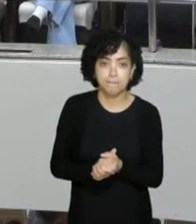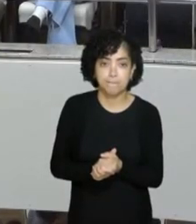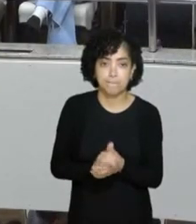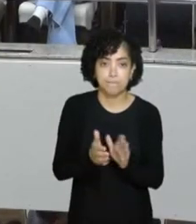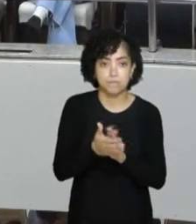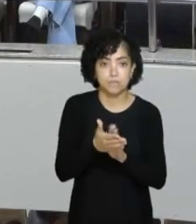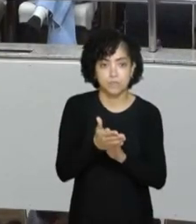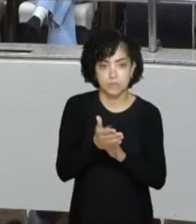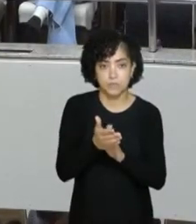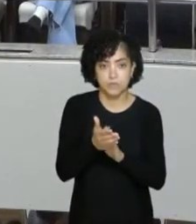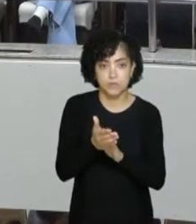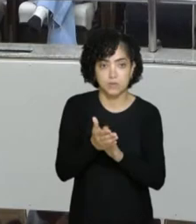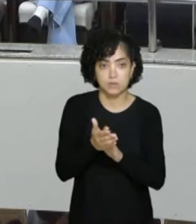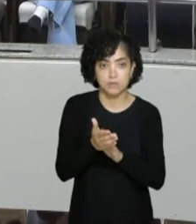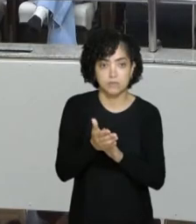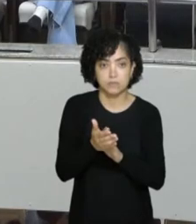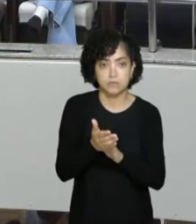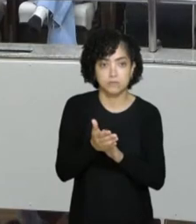Obrigado,